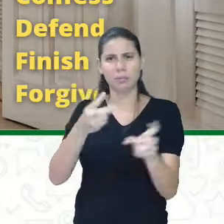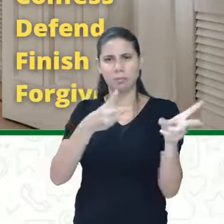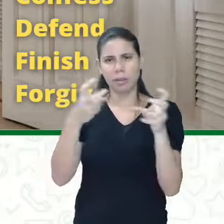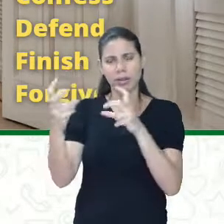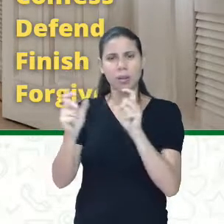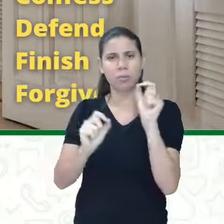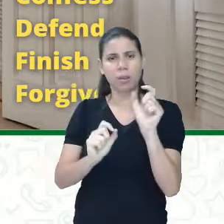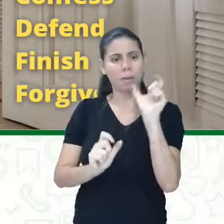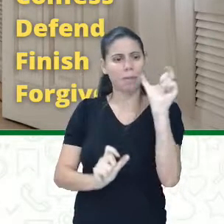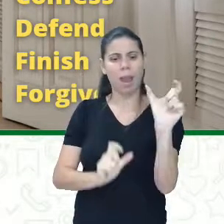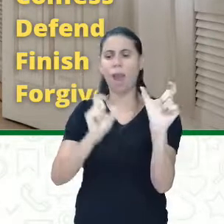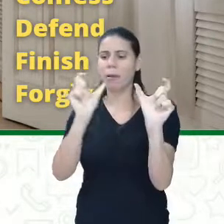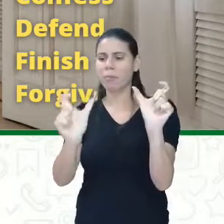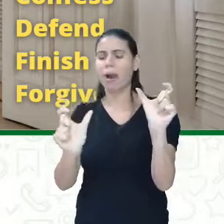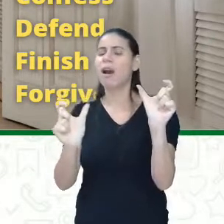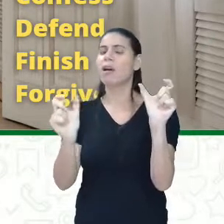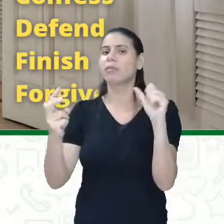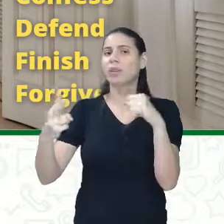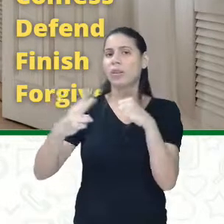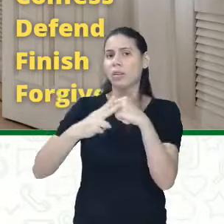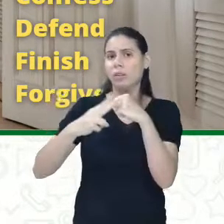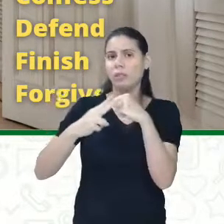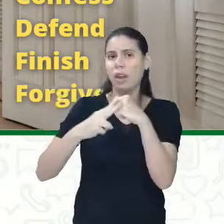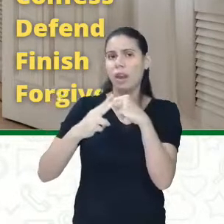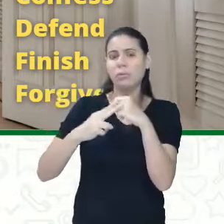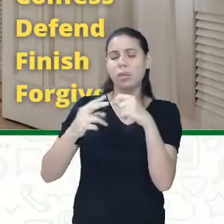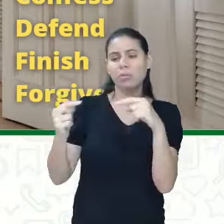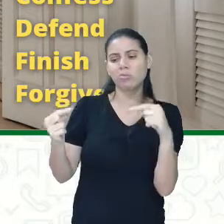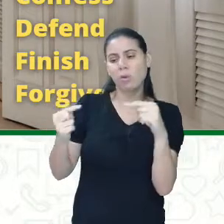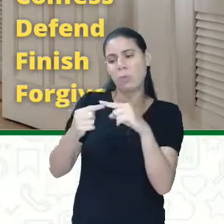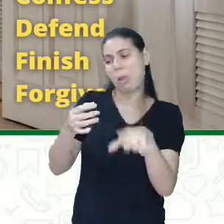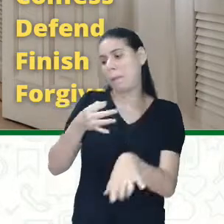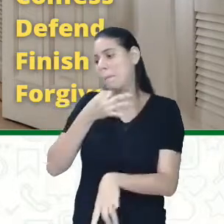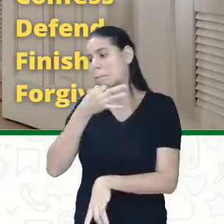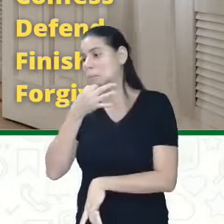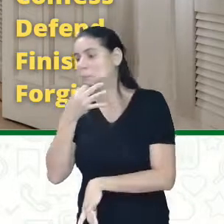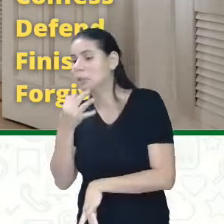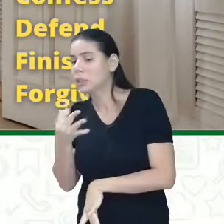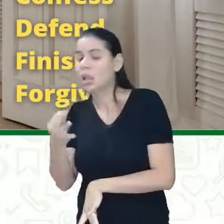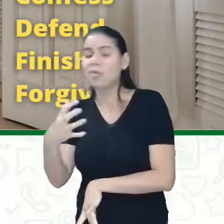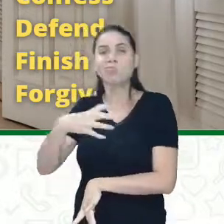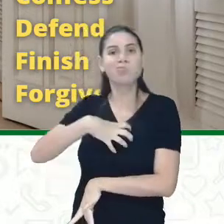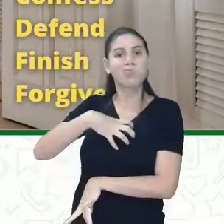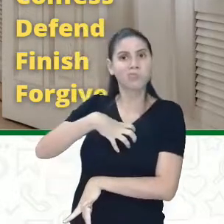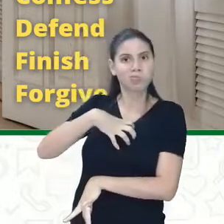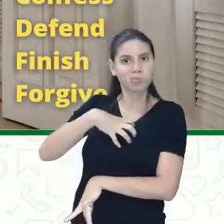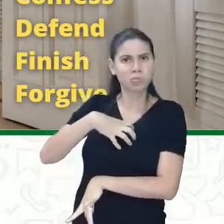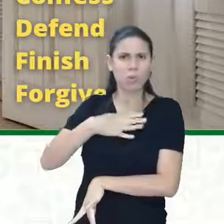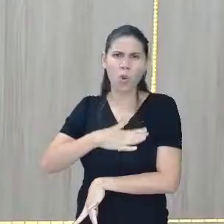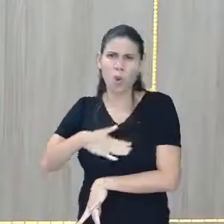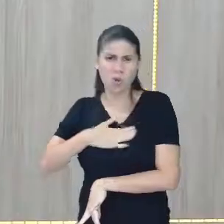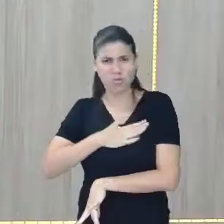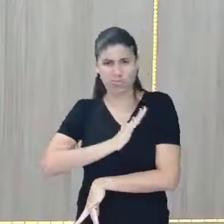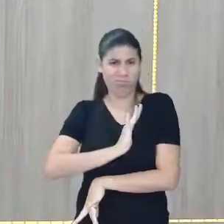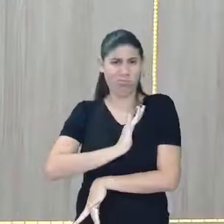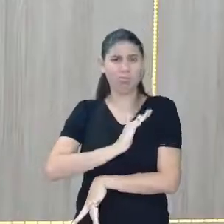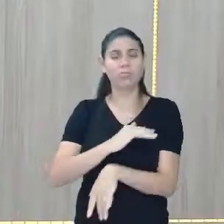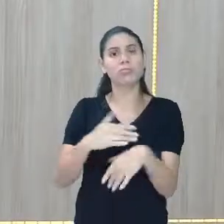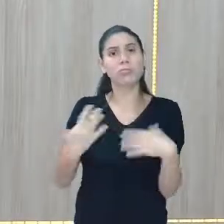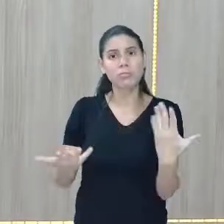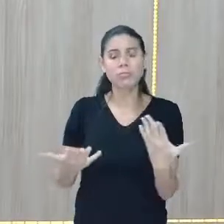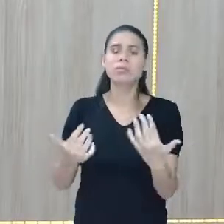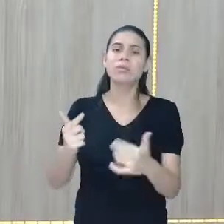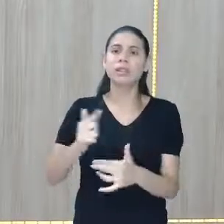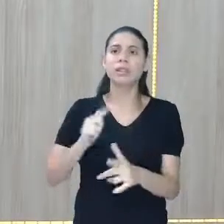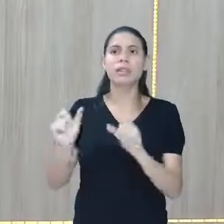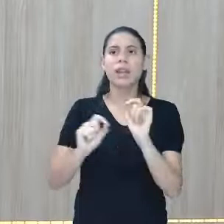estão correlacionados à sua opinião, a seu sentimento de gostar, de não gostar. Tanto é que tem